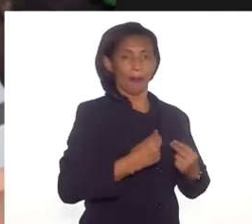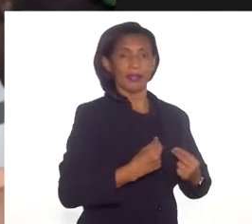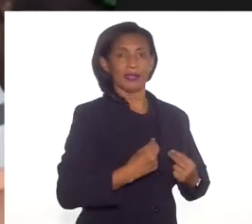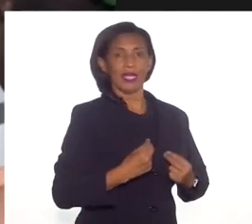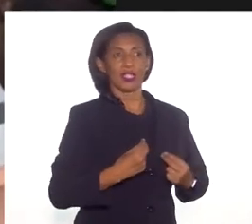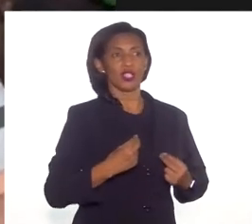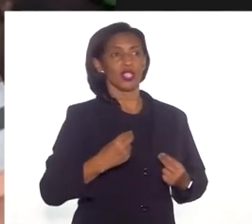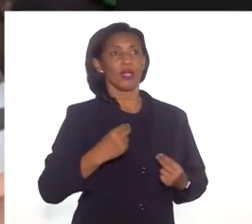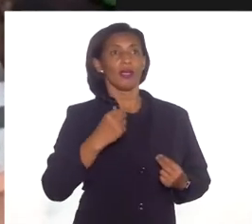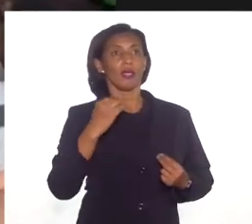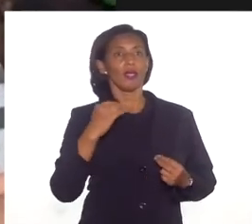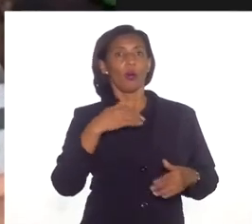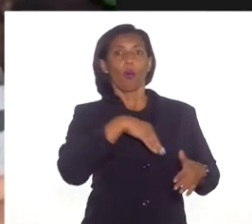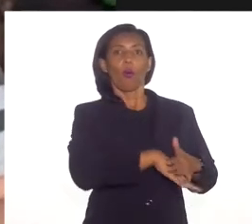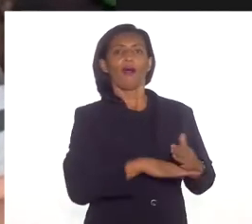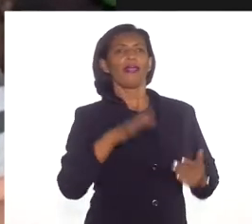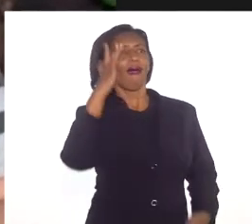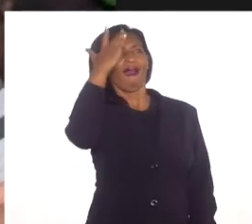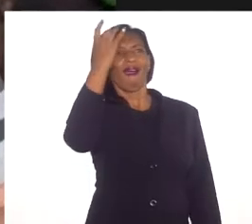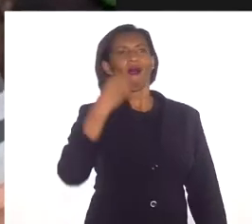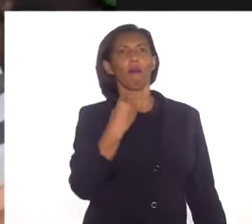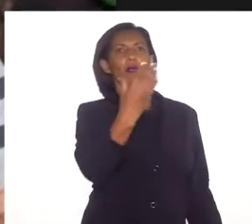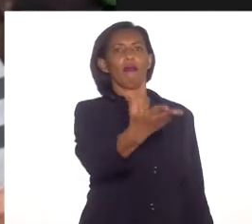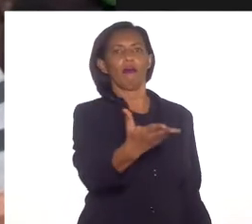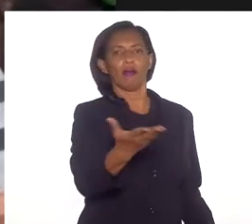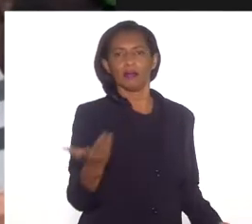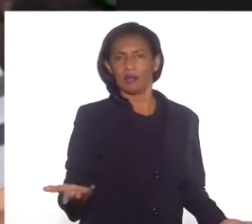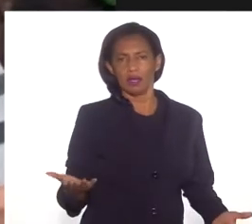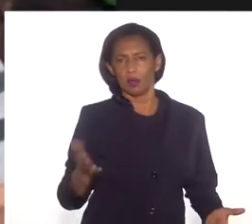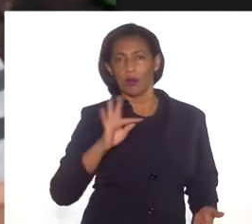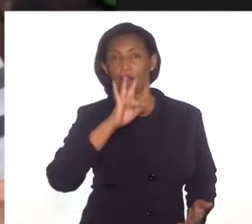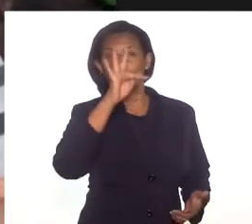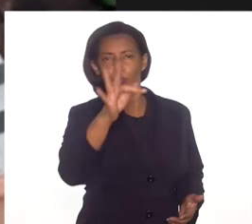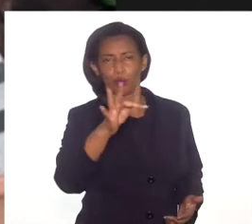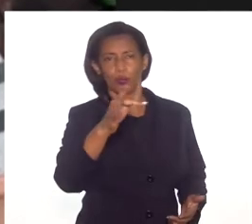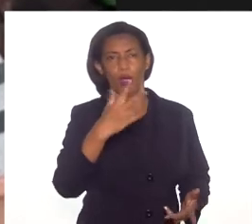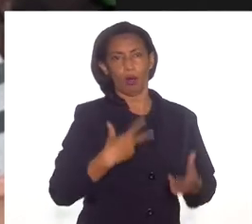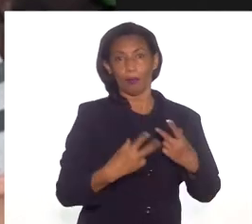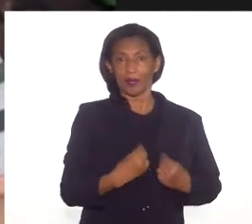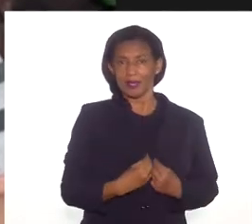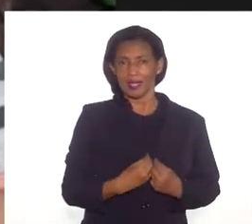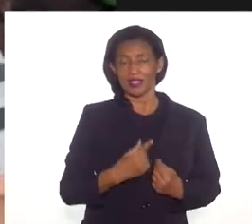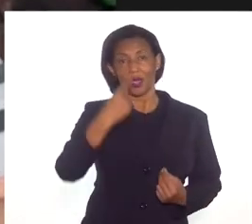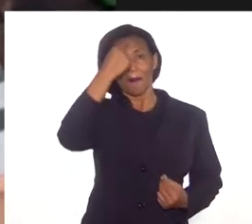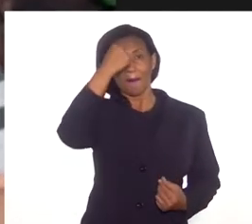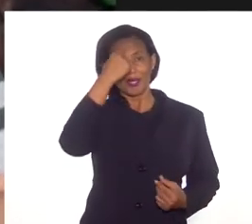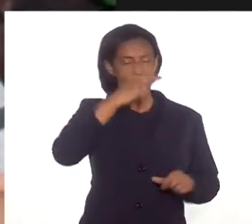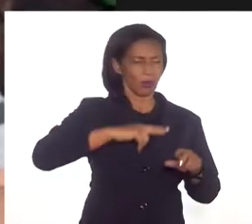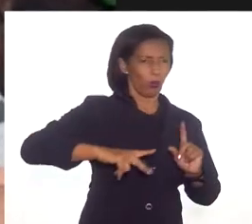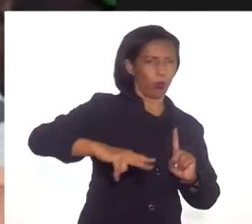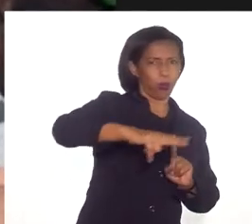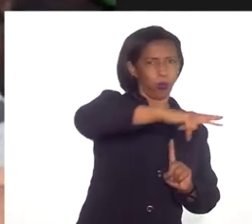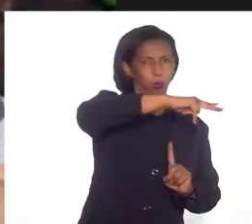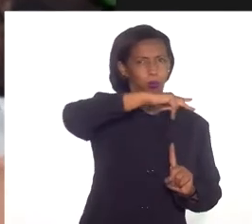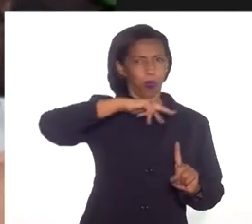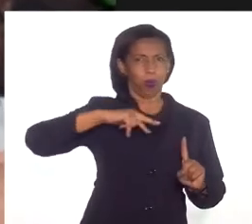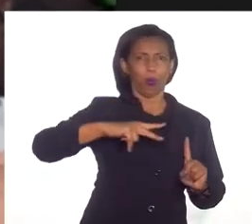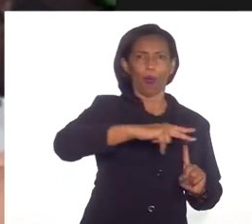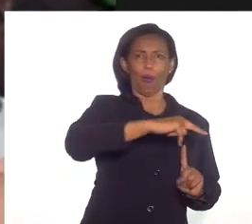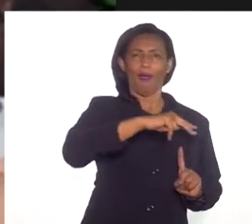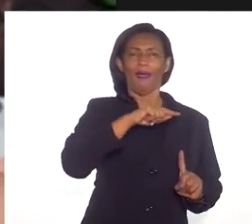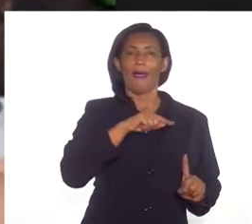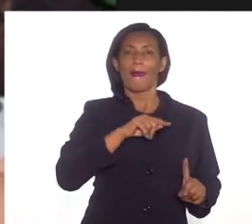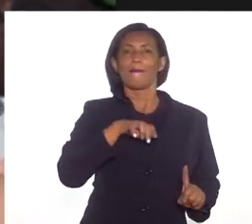e usar amanhã, porque aí você não ganhou o futuro, você ganhou o presente. Então, é esse pensamento circular que a gente